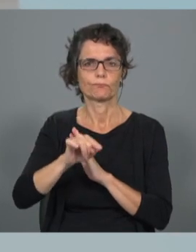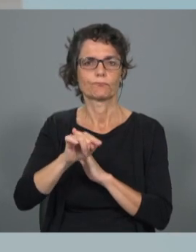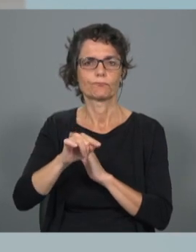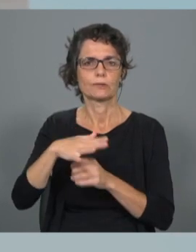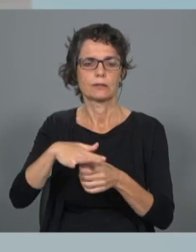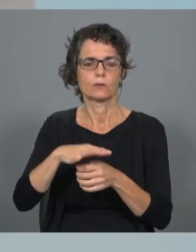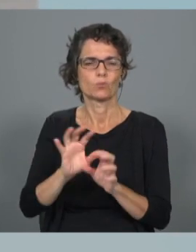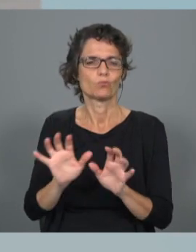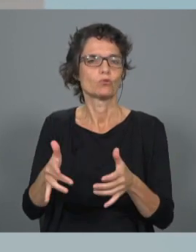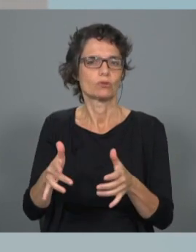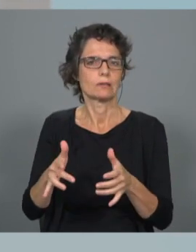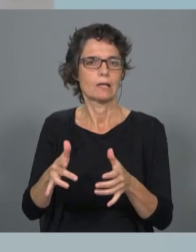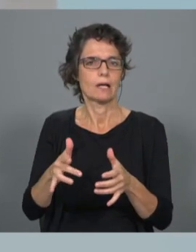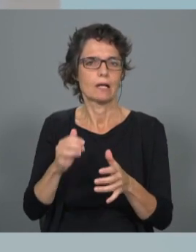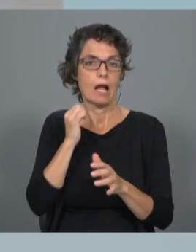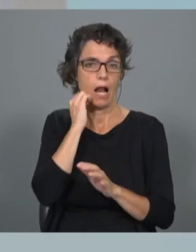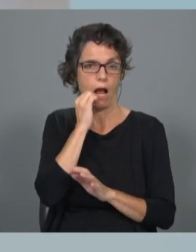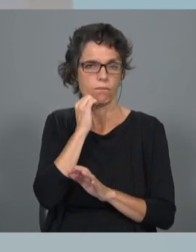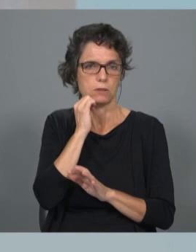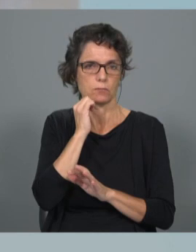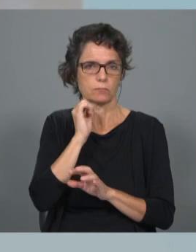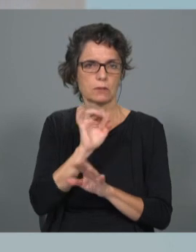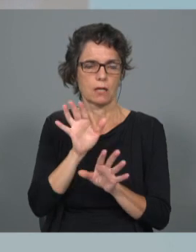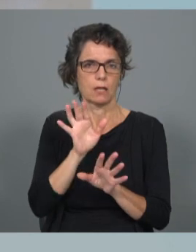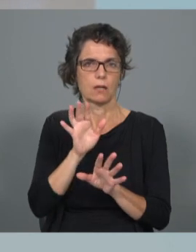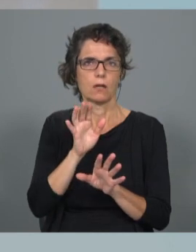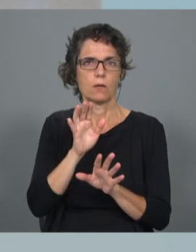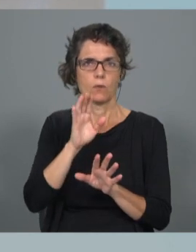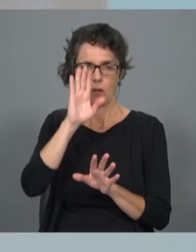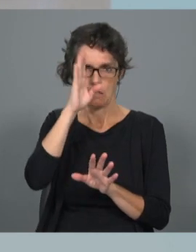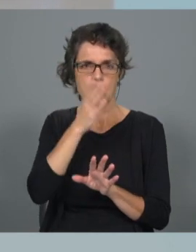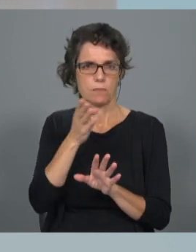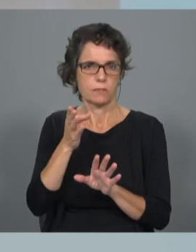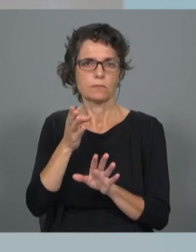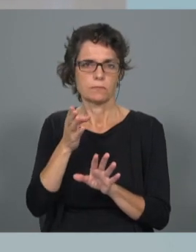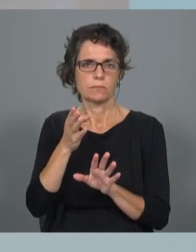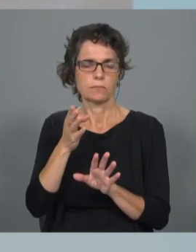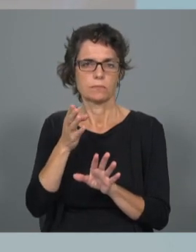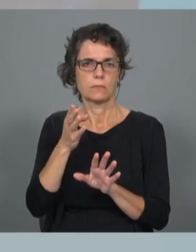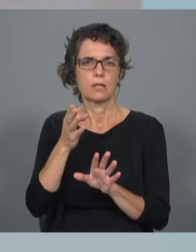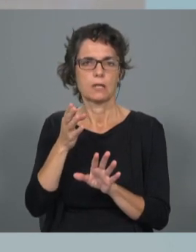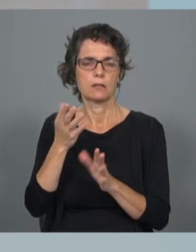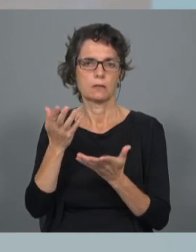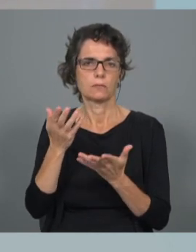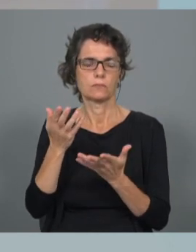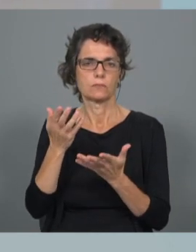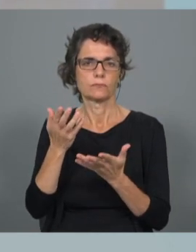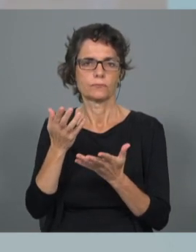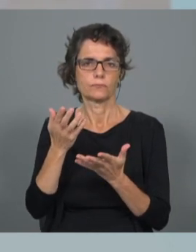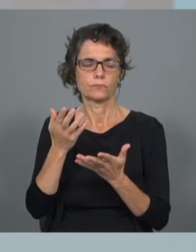em geral agravou-se porque os números, como já tive a ocasião de outrora